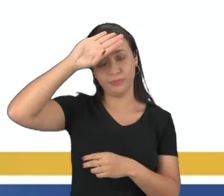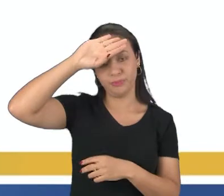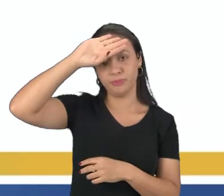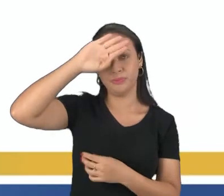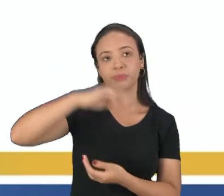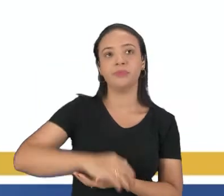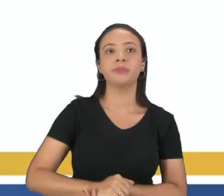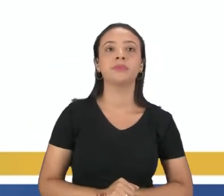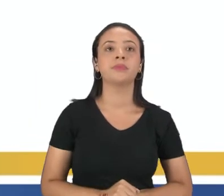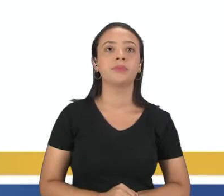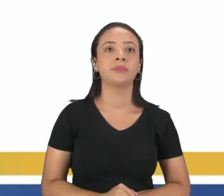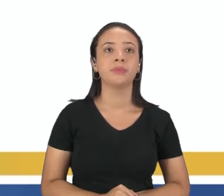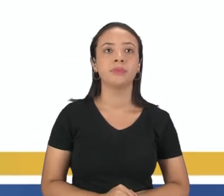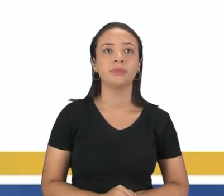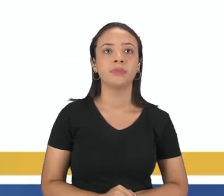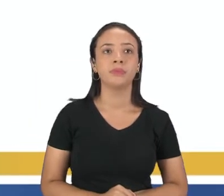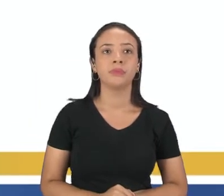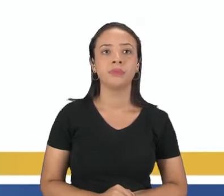febre.